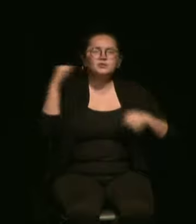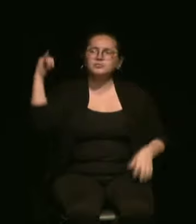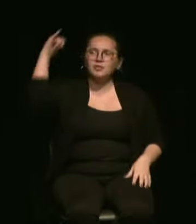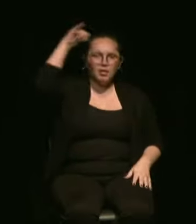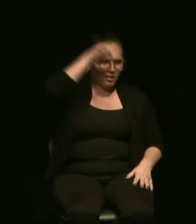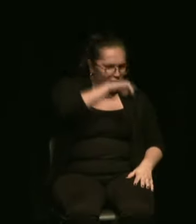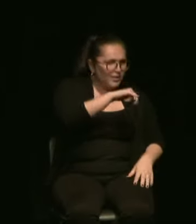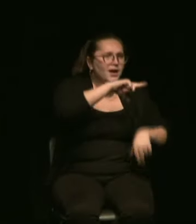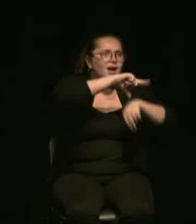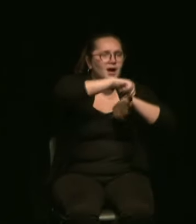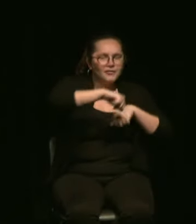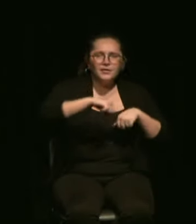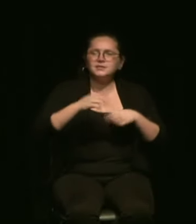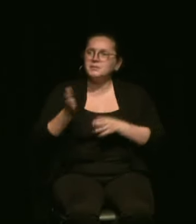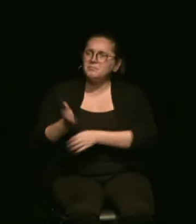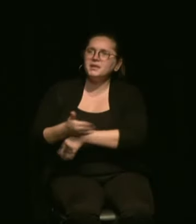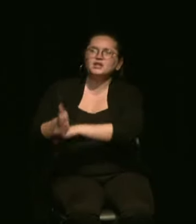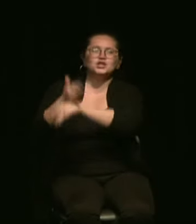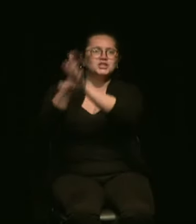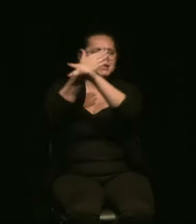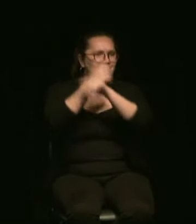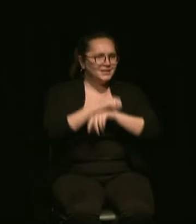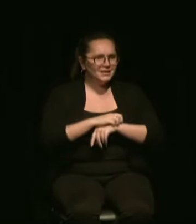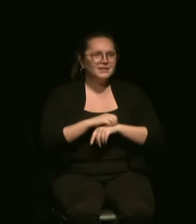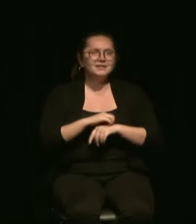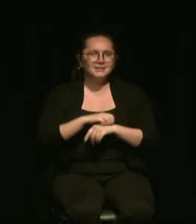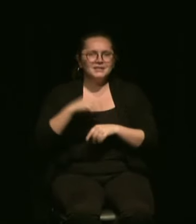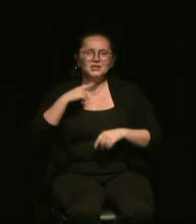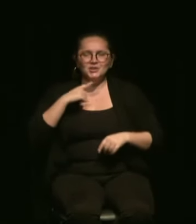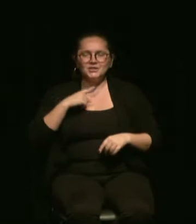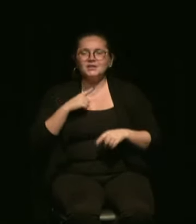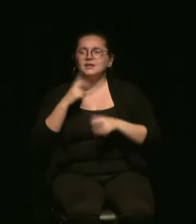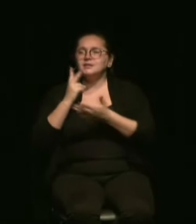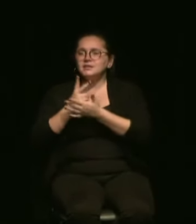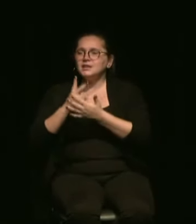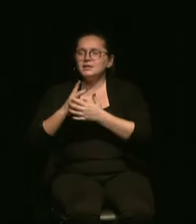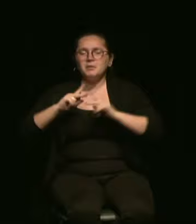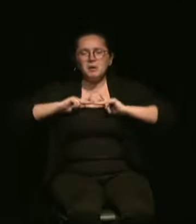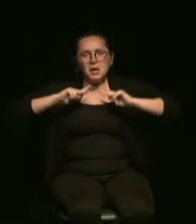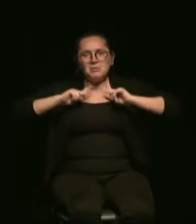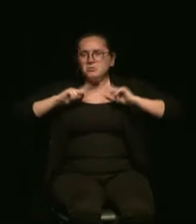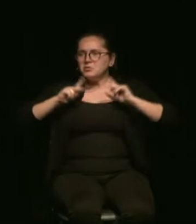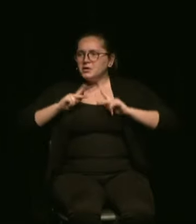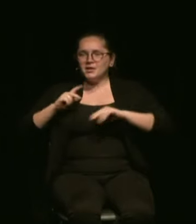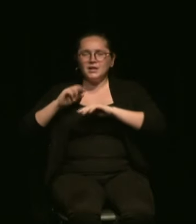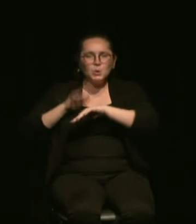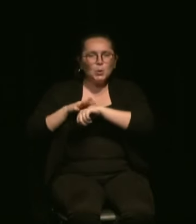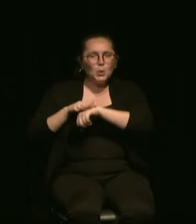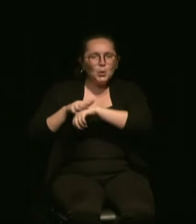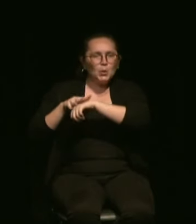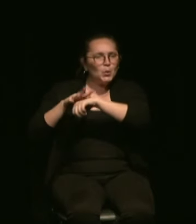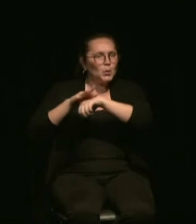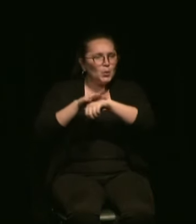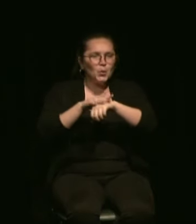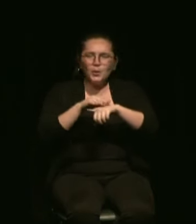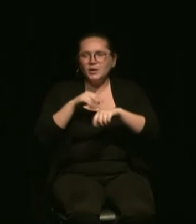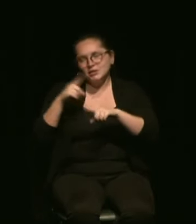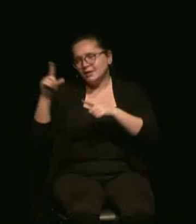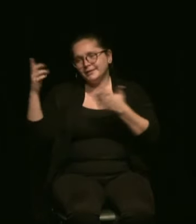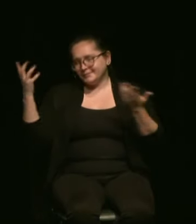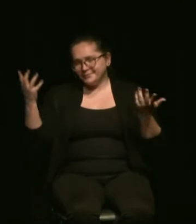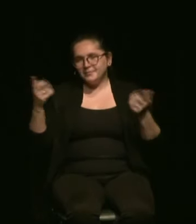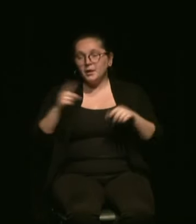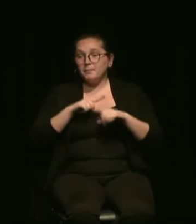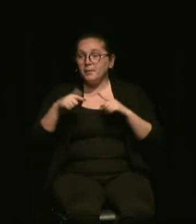avião, o avião atrasava. Enfim, se perdia. Pegava pneumonia a cada esquina, era uma tragédia, mas